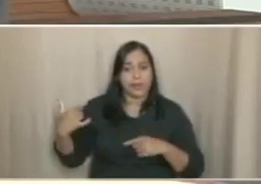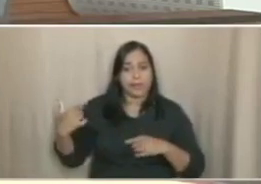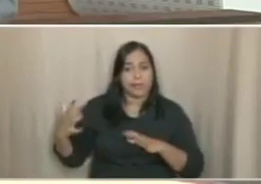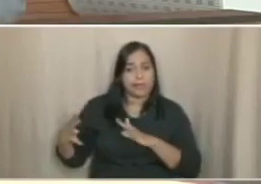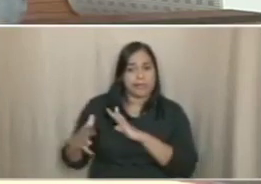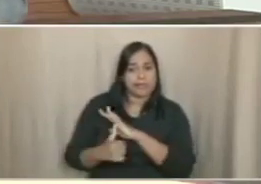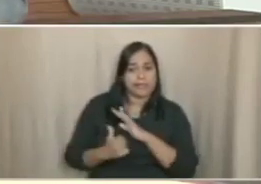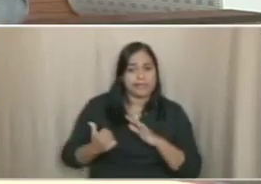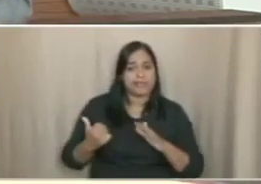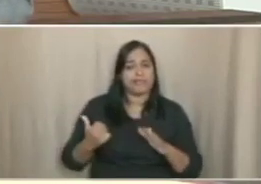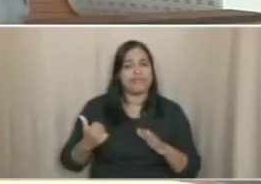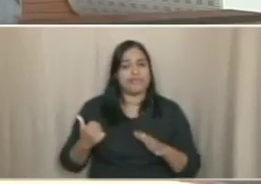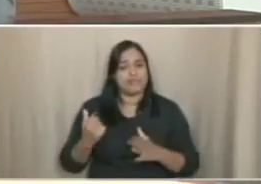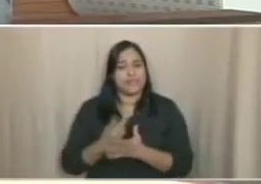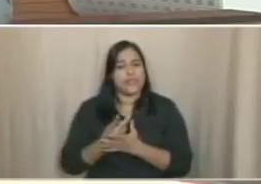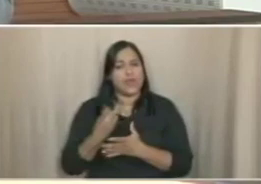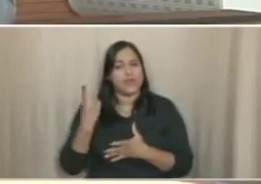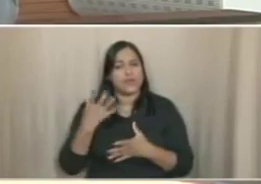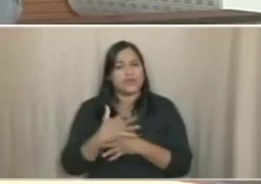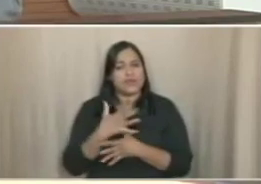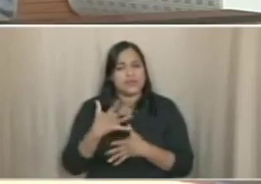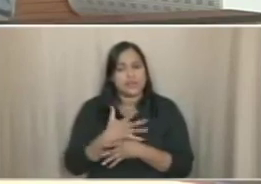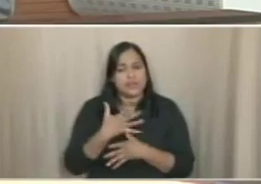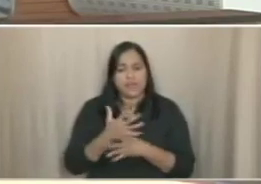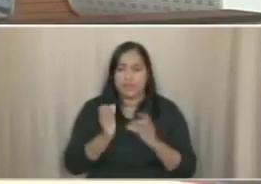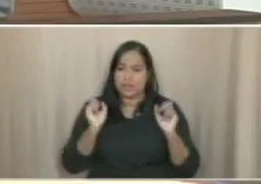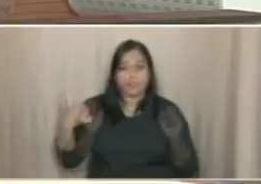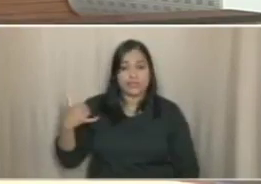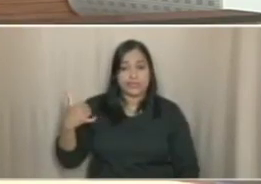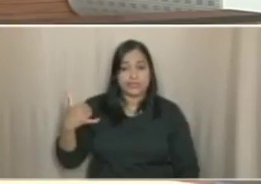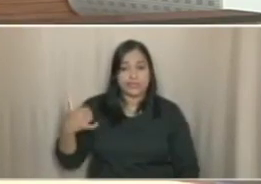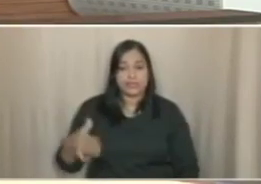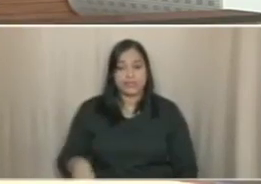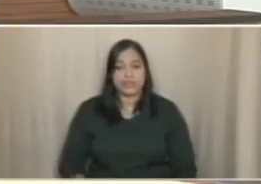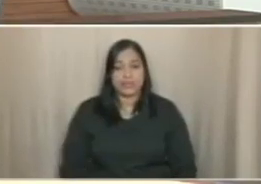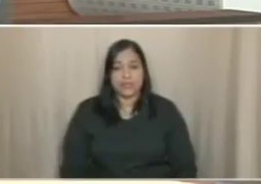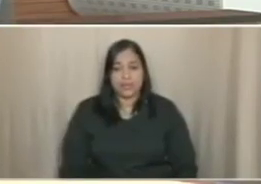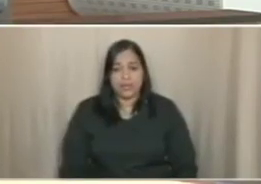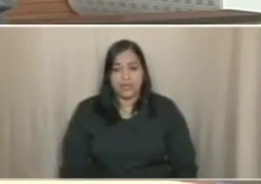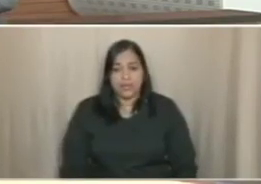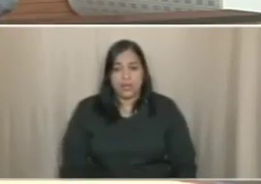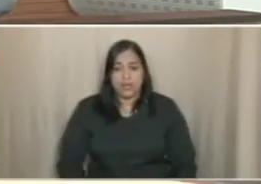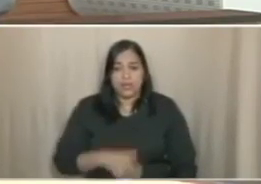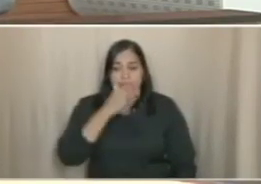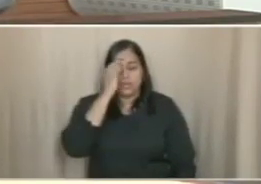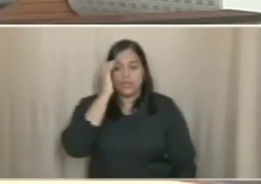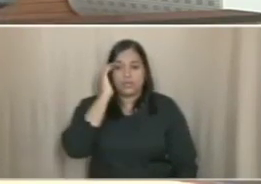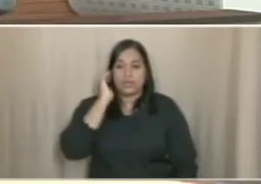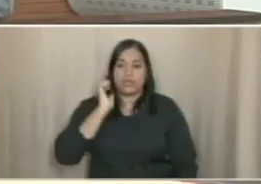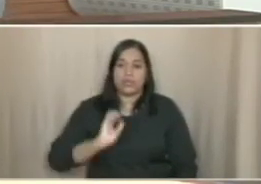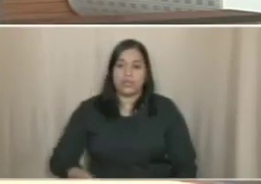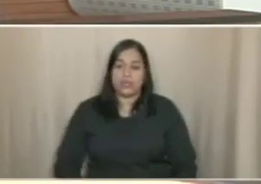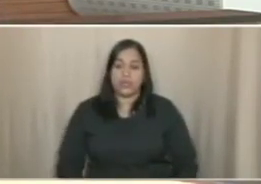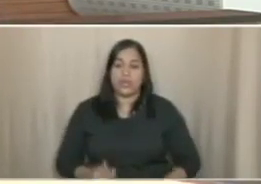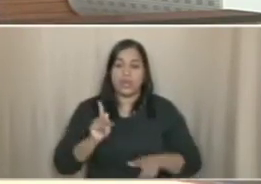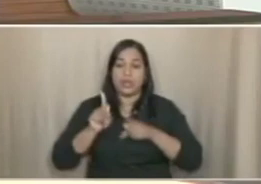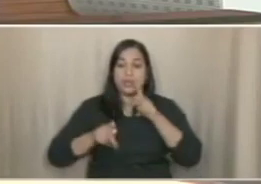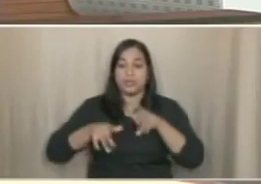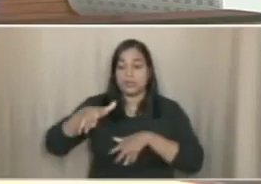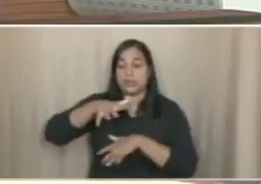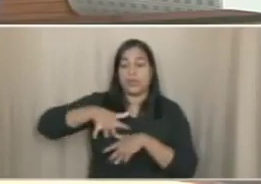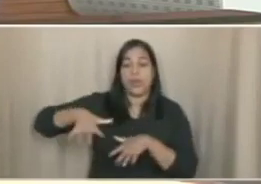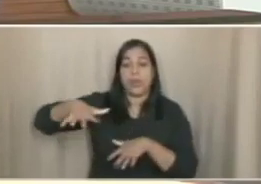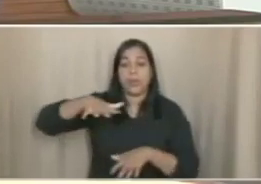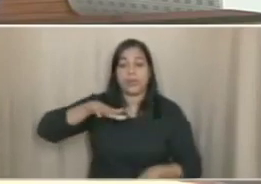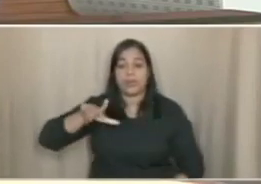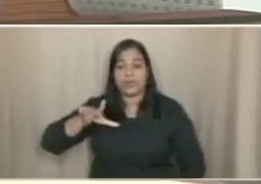o que é que tá acontecendo com a nossa cidade que é que tá acontecendo com nossos bairros mas aqui eu quero deixar também claro que a população do